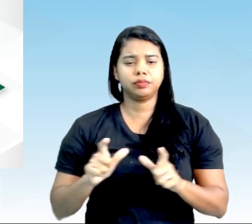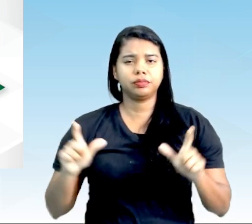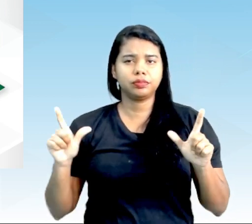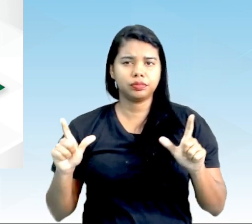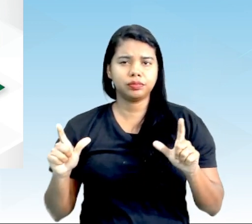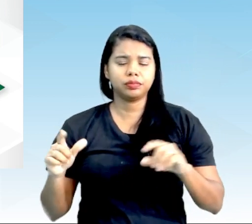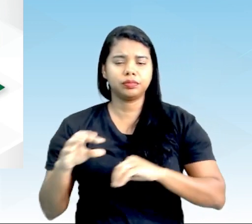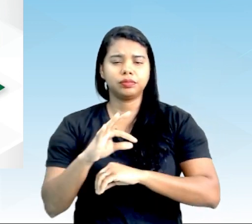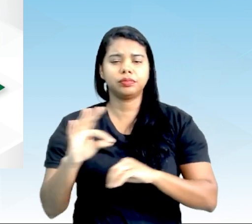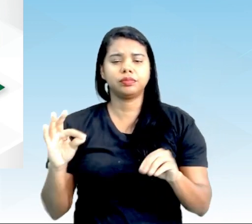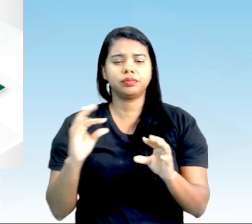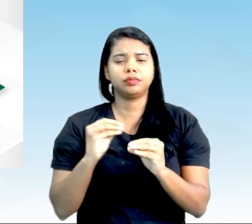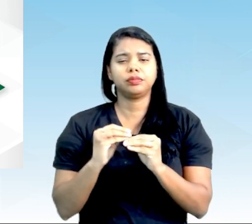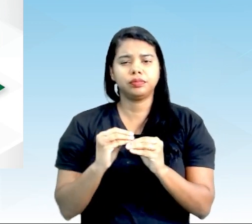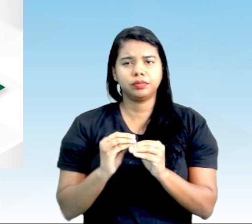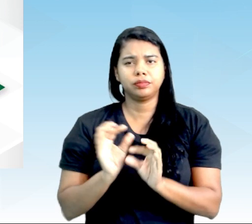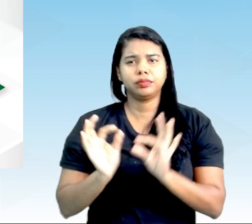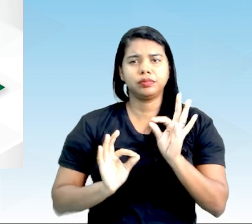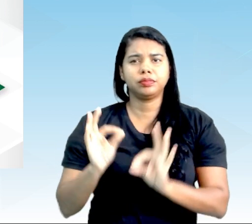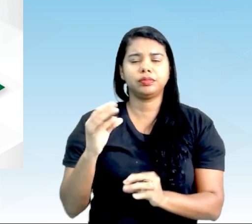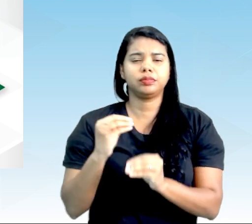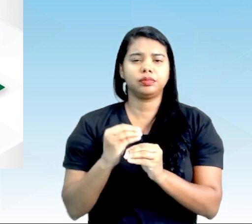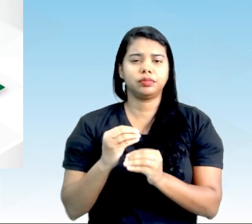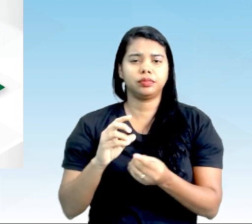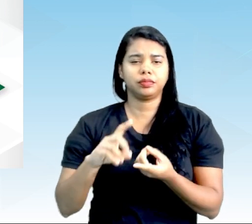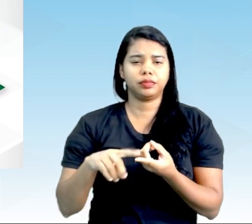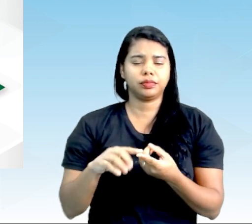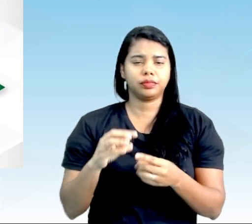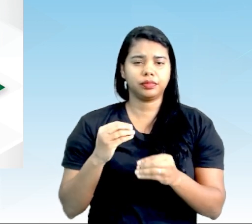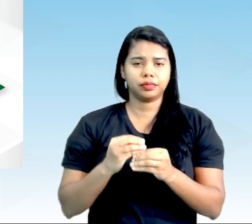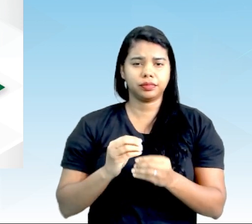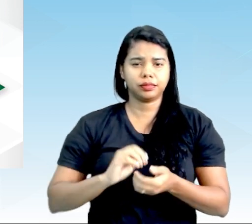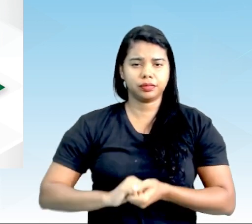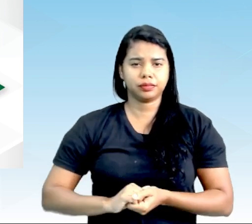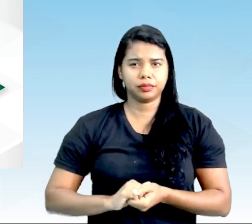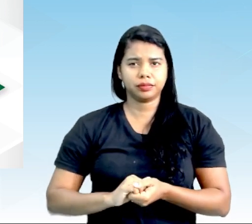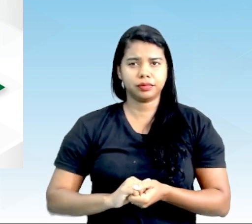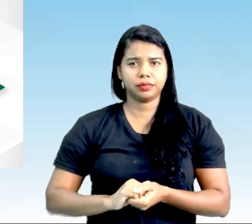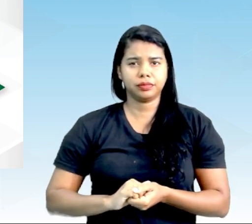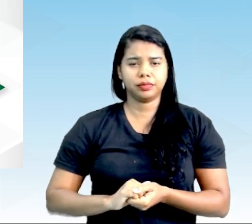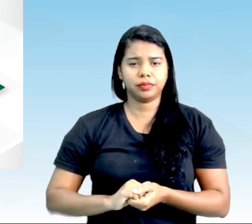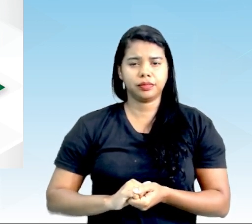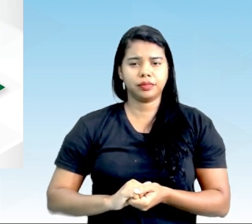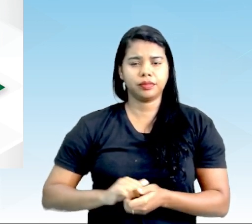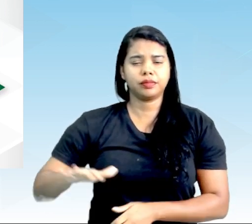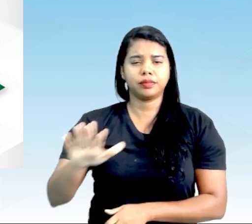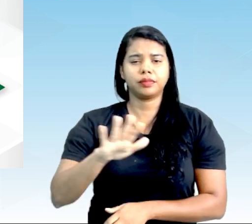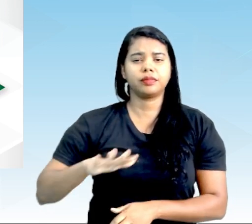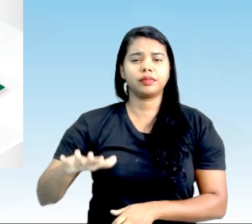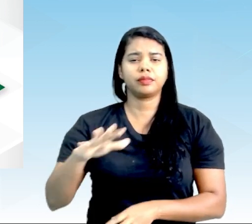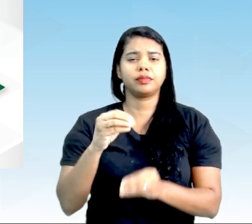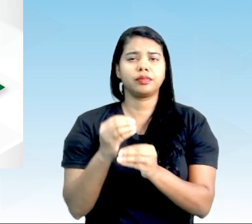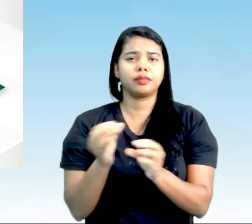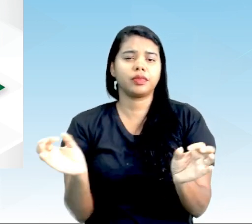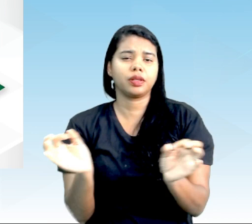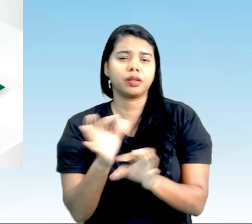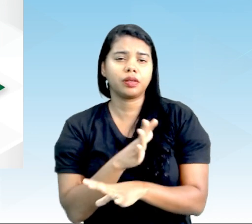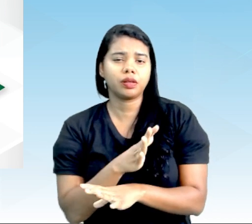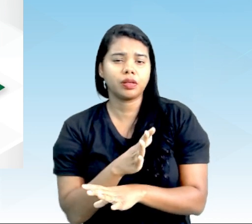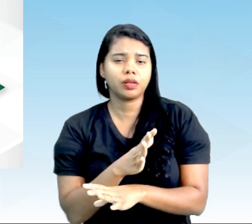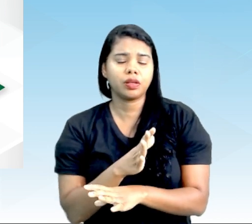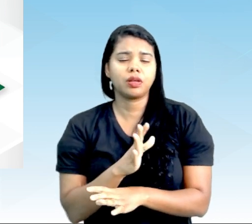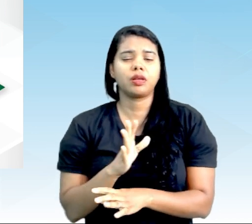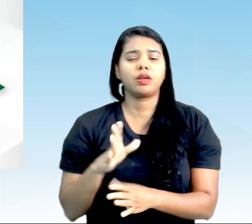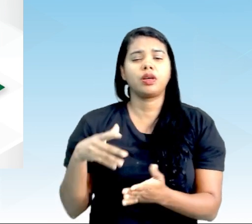comprimento linear, né? Medição diretamente, e massa, ou seja, acabou a cuia, acabou